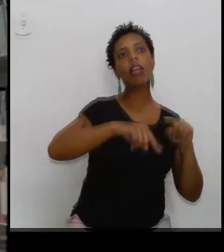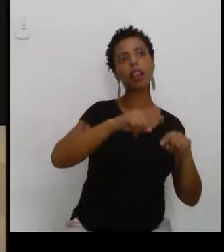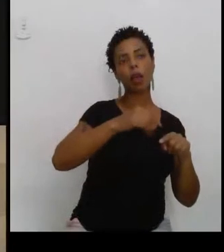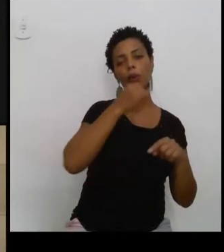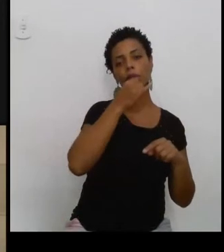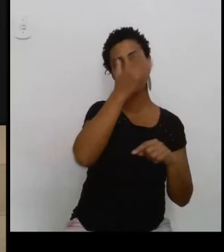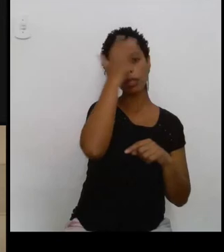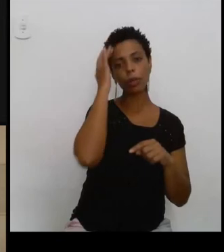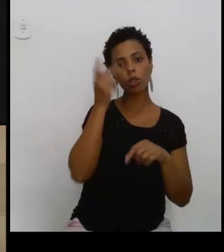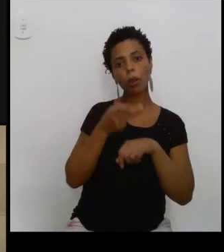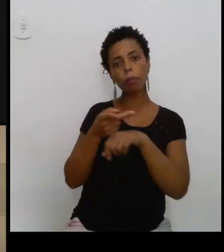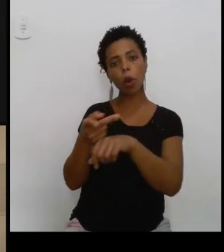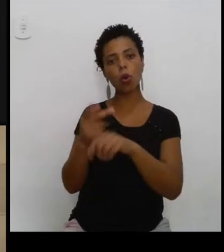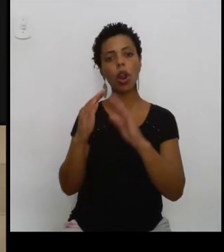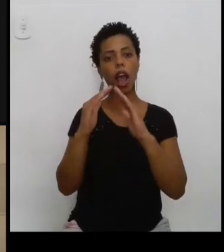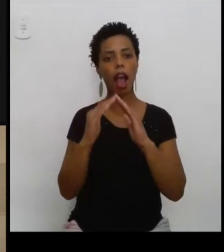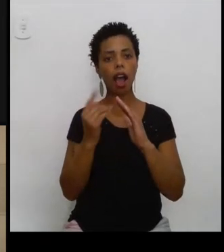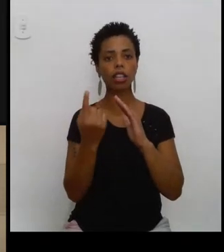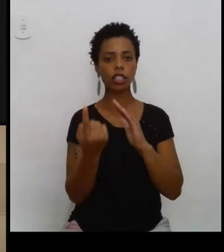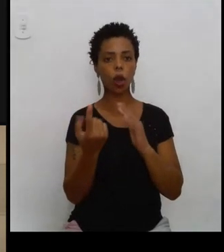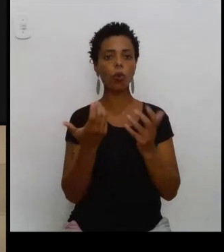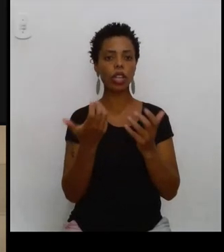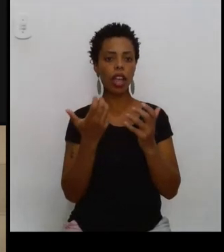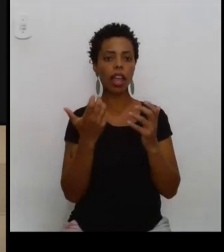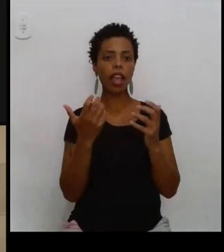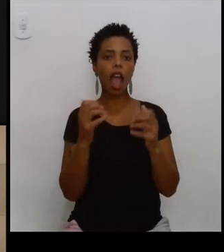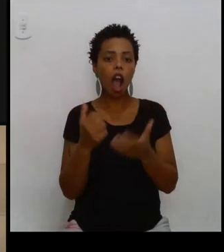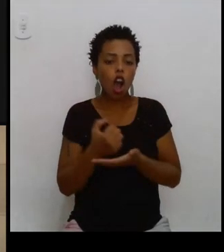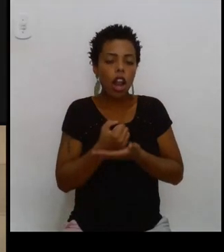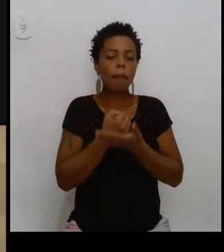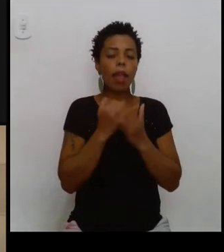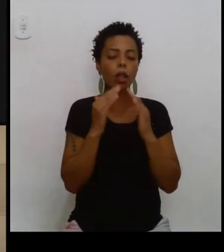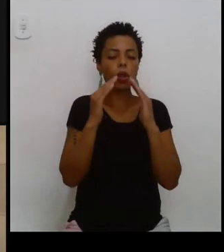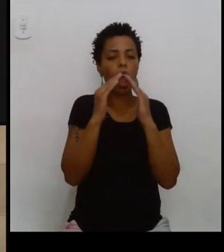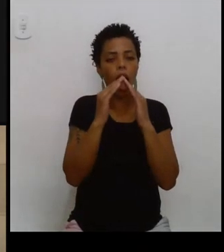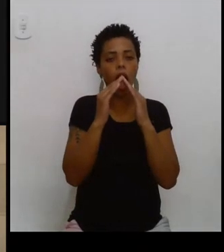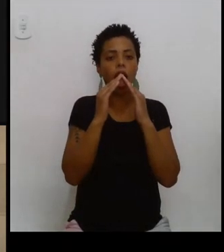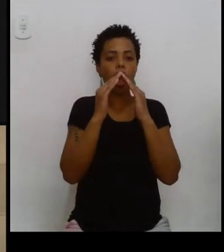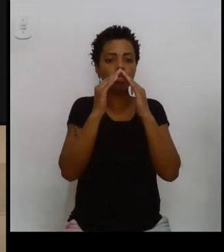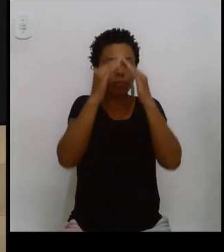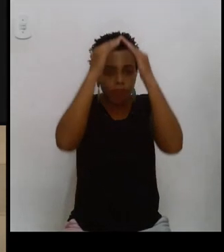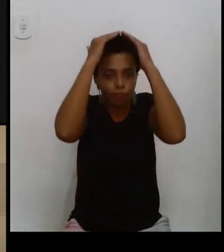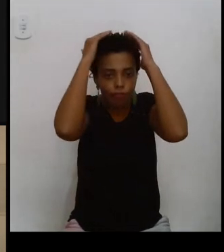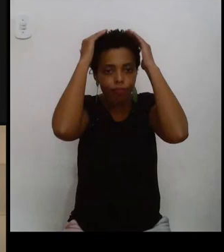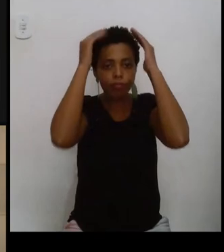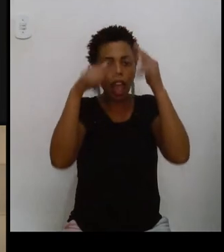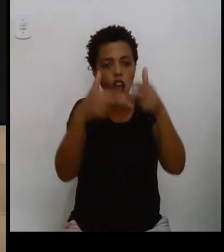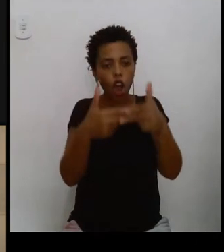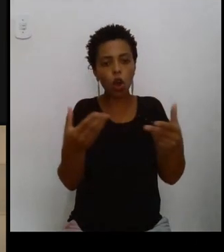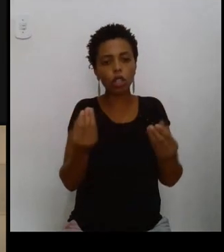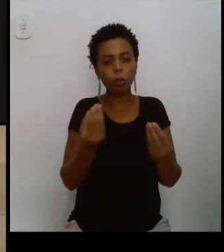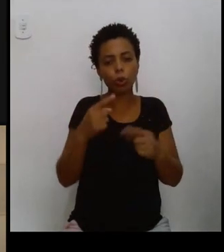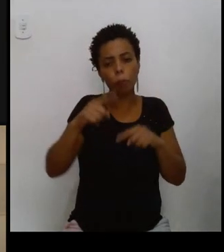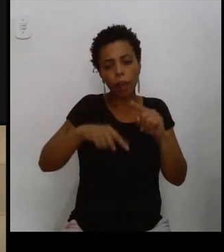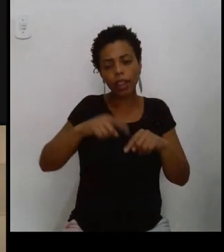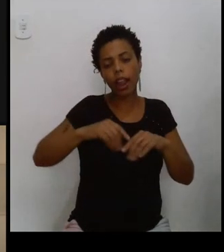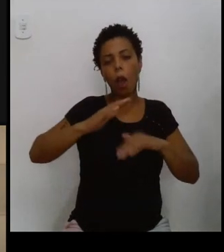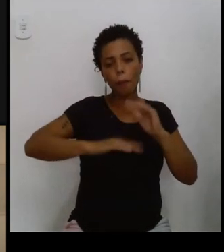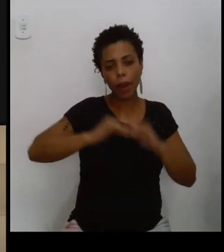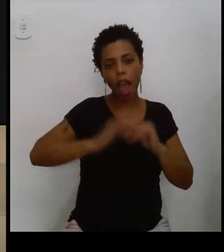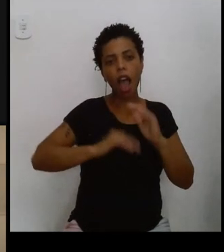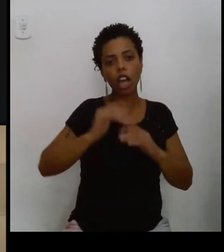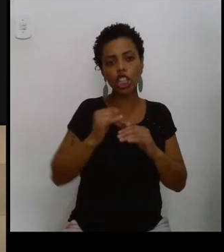procurar casa um em busca de alimento de casas abrigos em São questões muito muito materiais muito práticas elementares